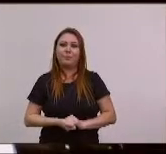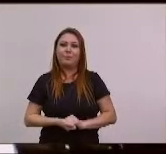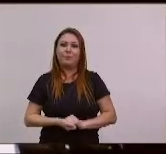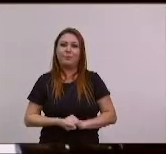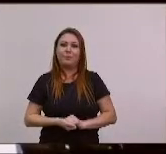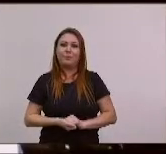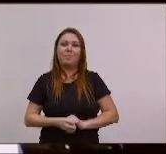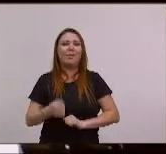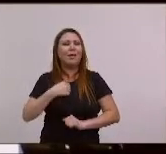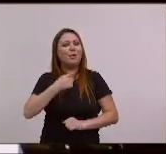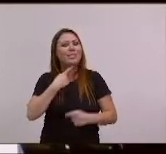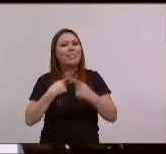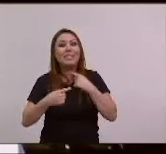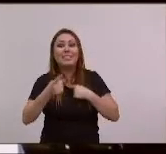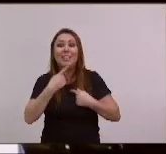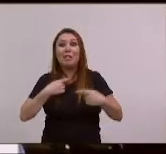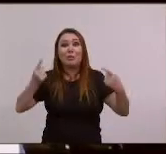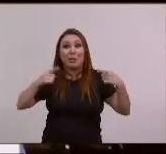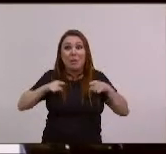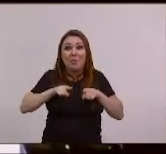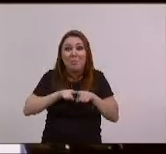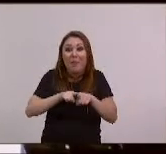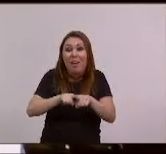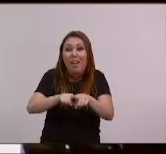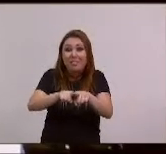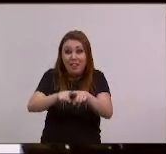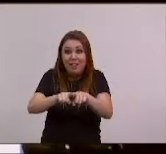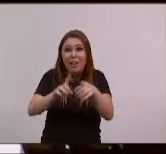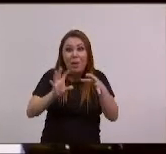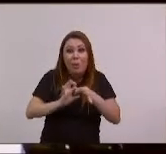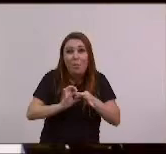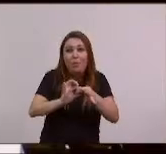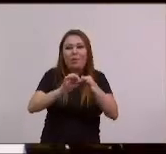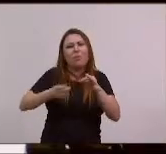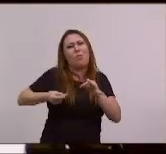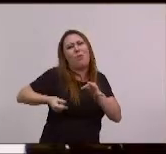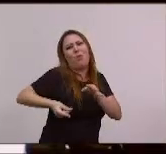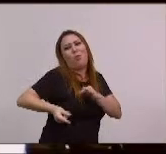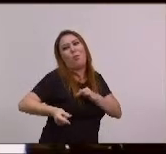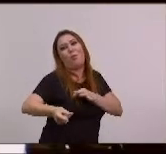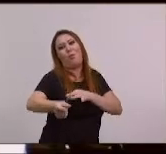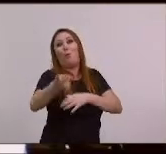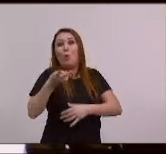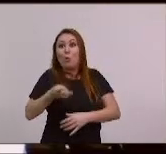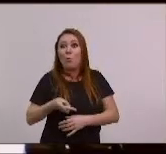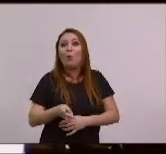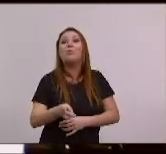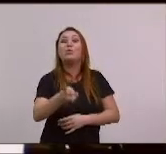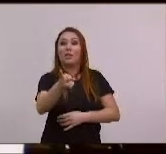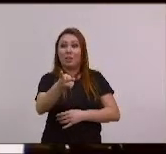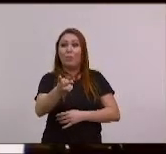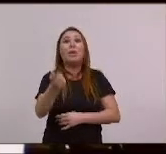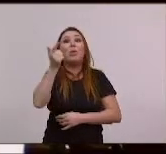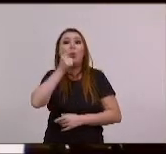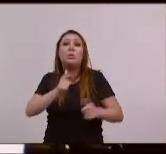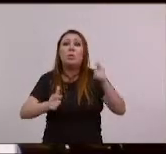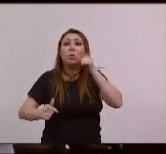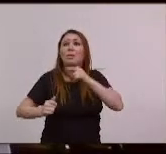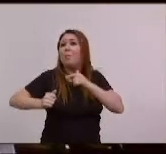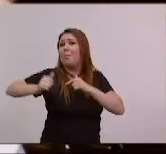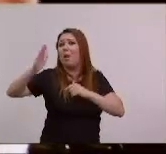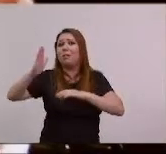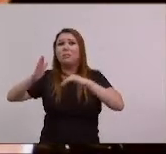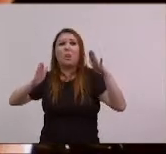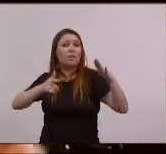Faço votos que esta parceria seja longa, longeva e que se multipliquem